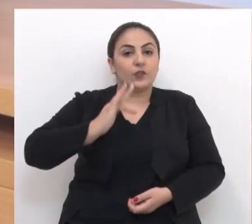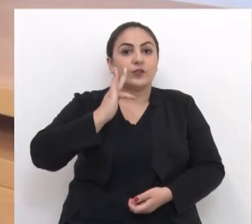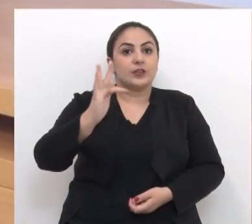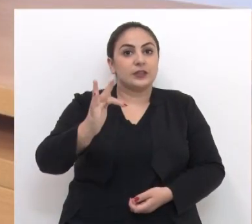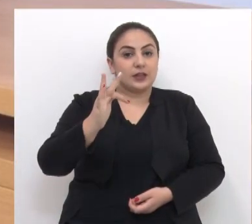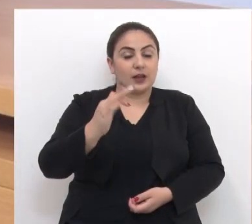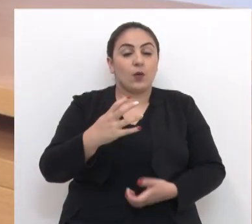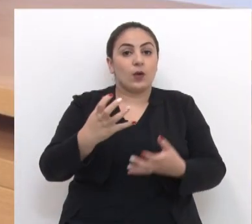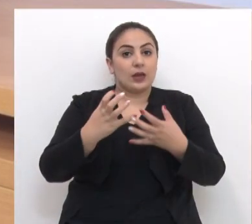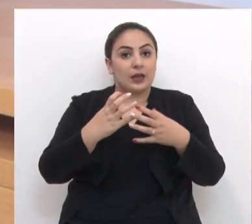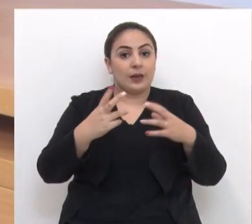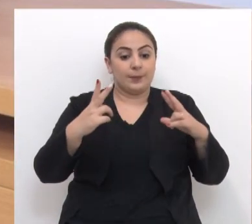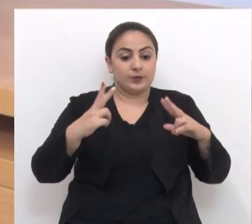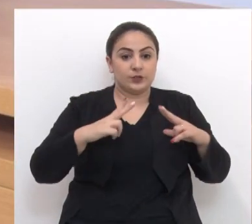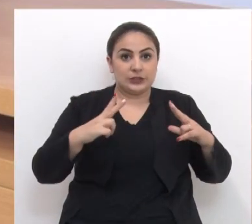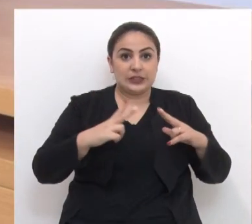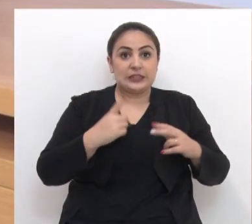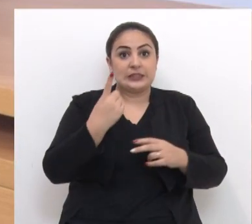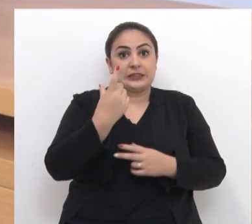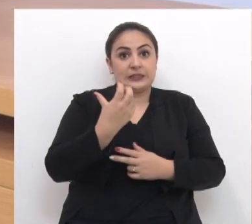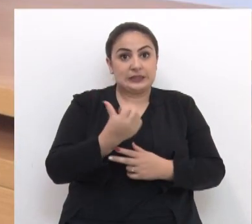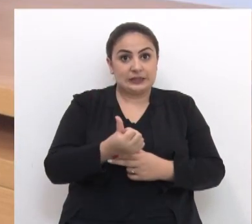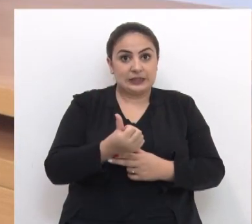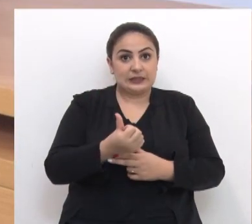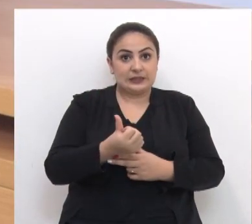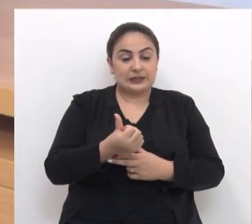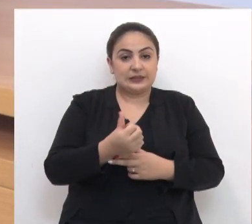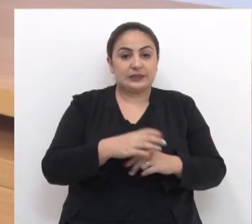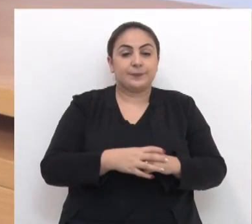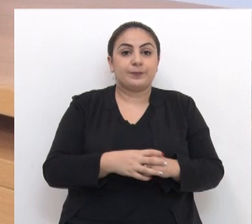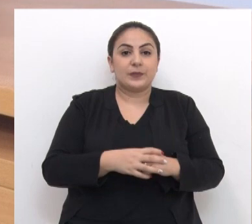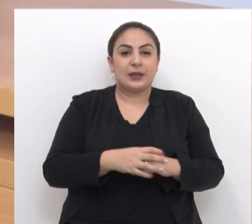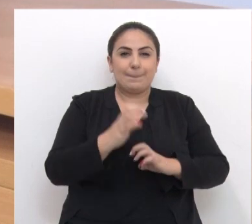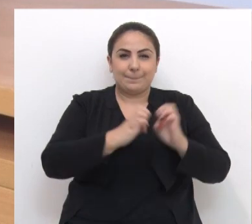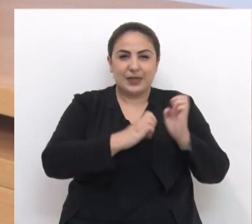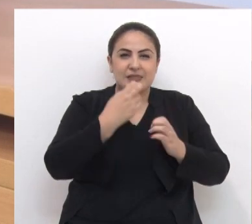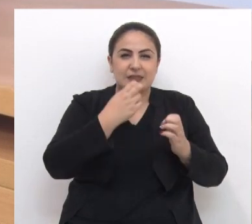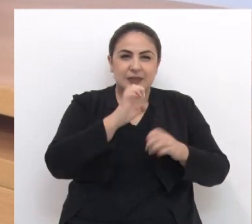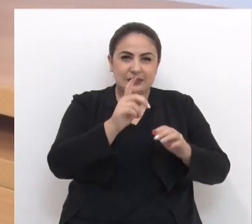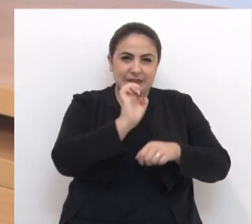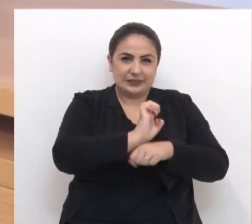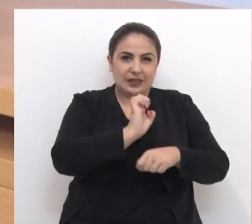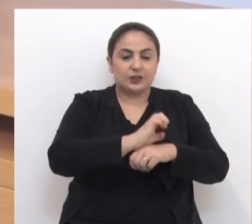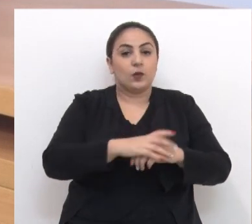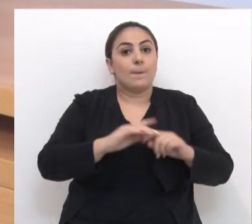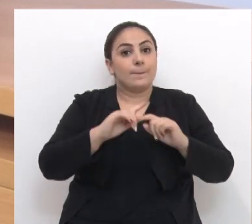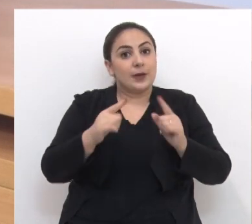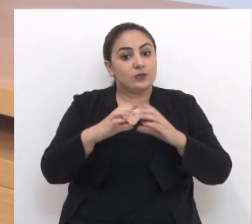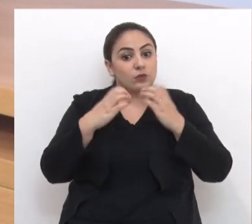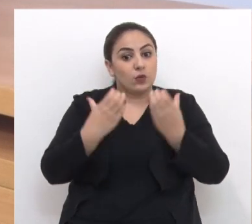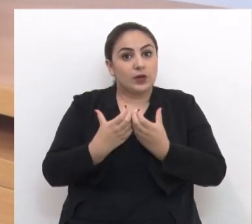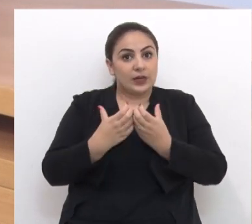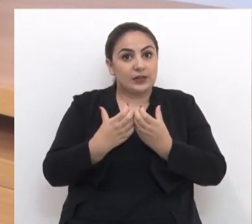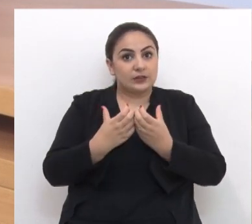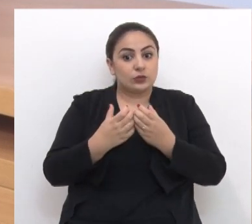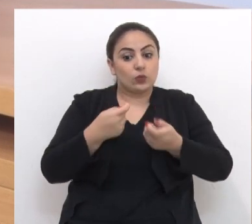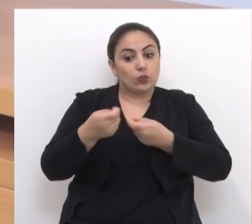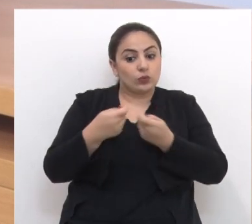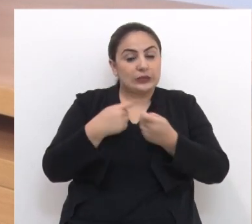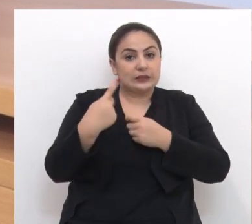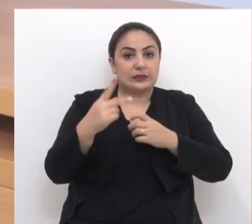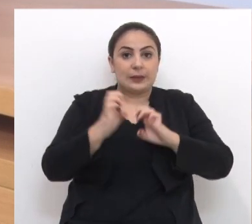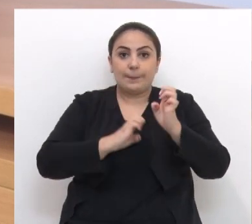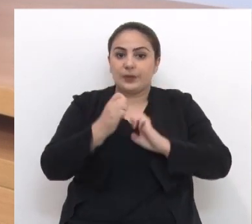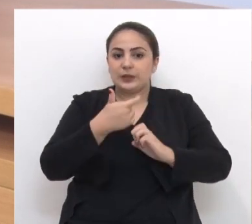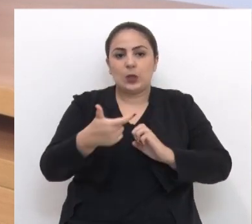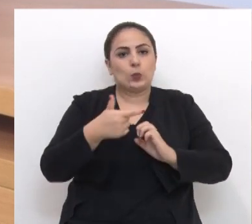governo federal pretende privatizar 16 estatais, mas o processo de venda integral ou do controle dessas empresas